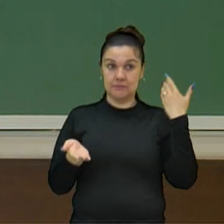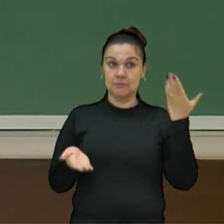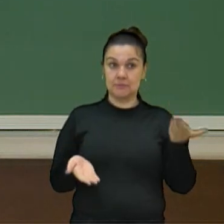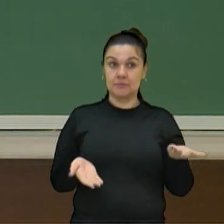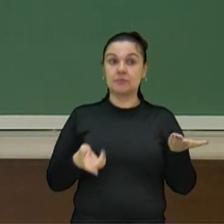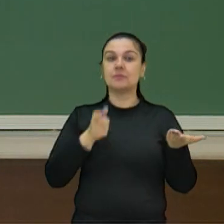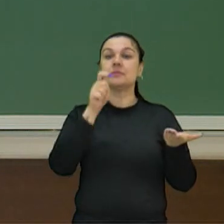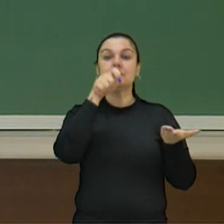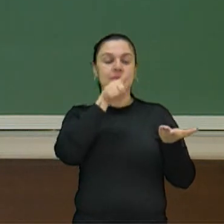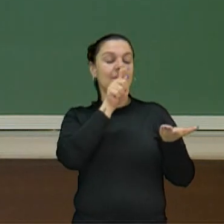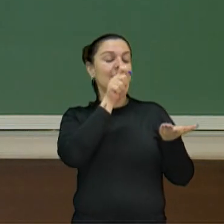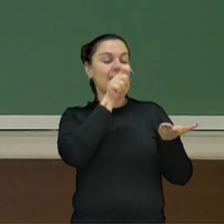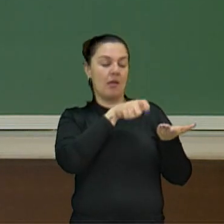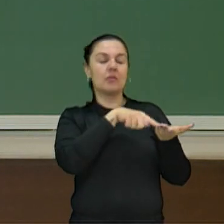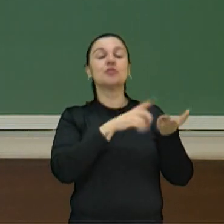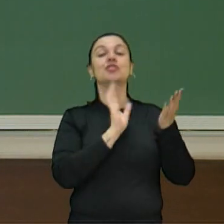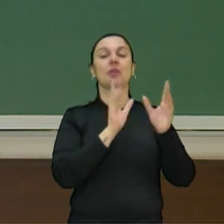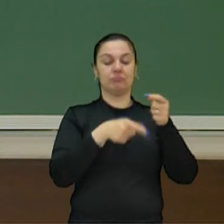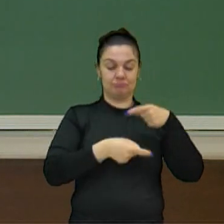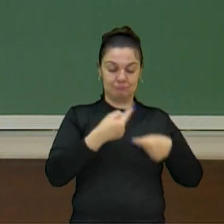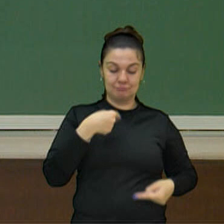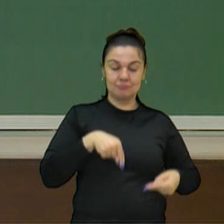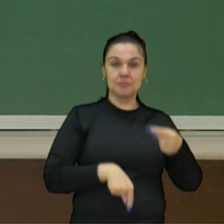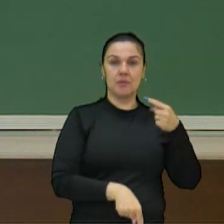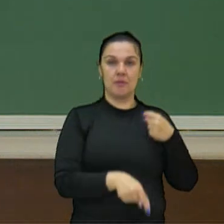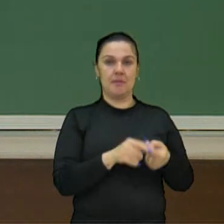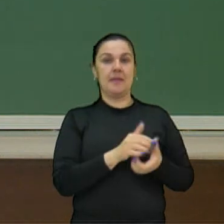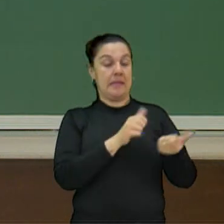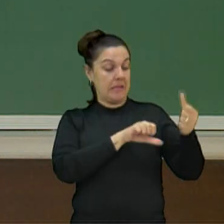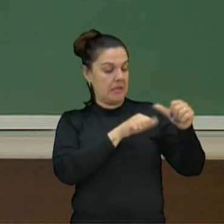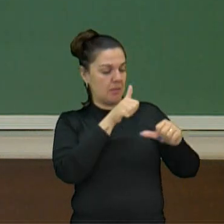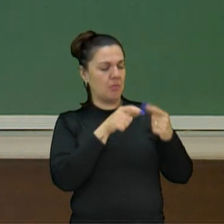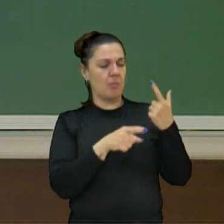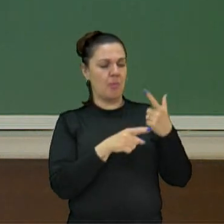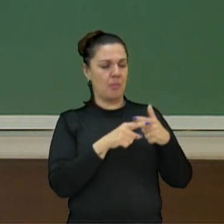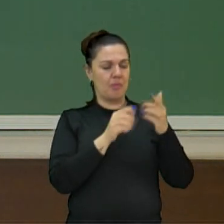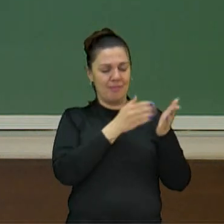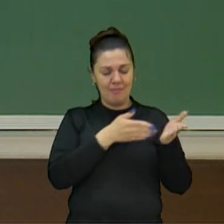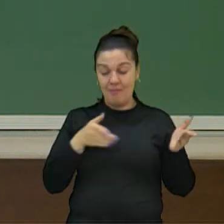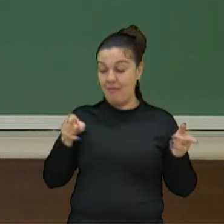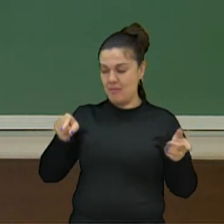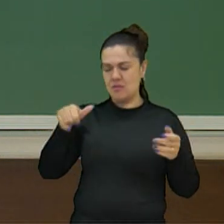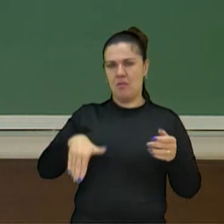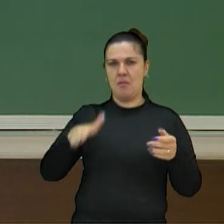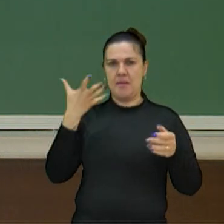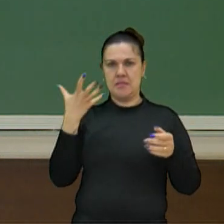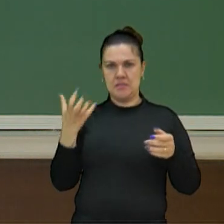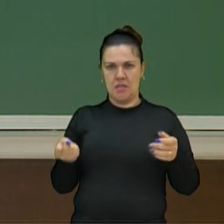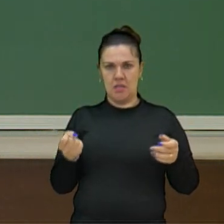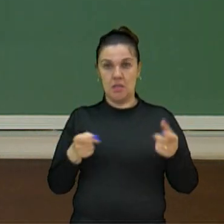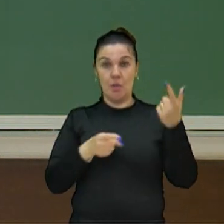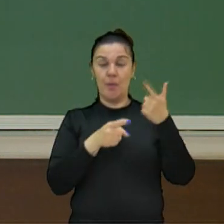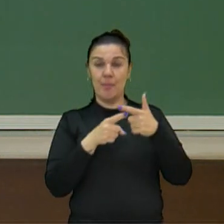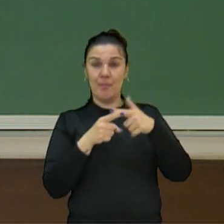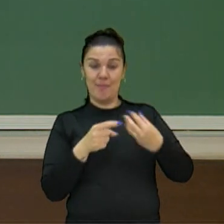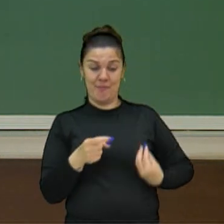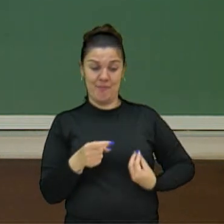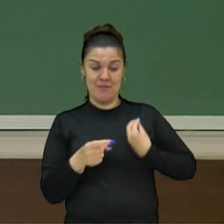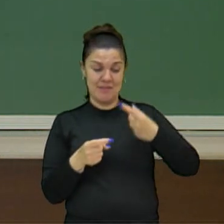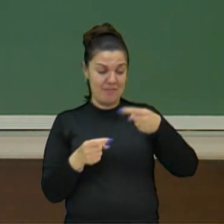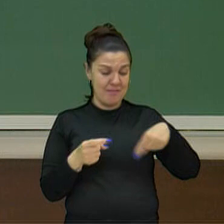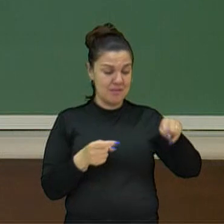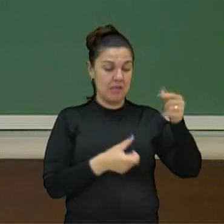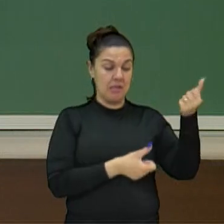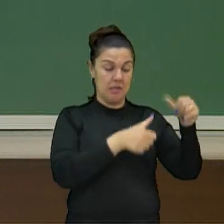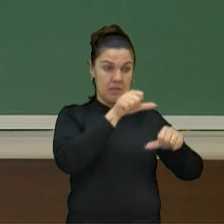outra hipótese, a autótrofa, diz que ele produzia o próprio alimento por quimiossíntese. Por que a outra é mais aceita e não essa? Porque um ser vivo, para fazer quimiossíntese